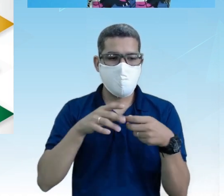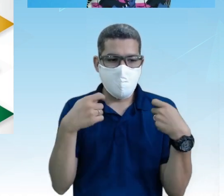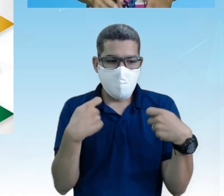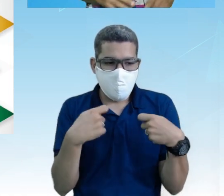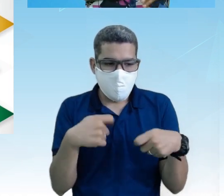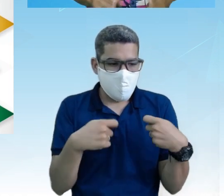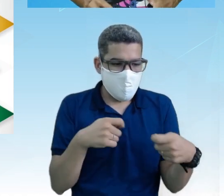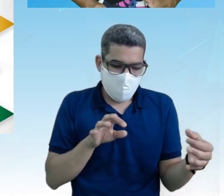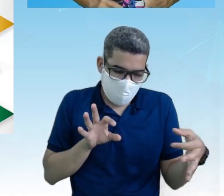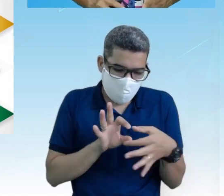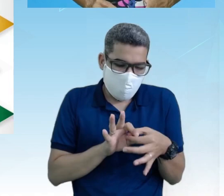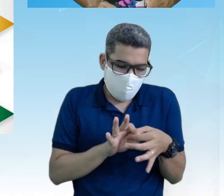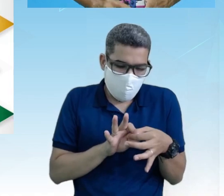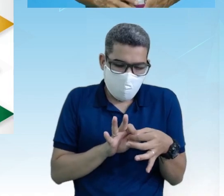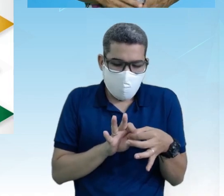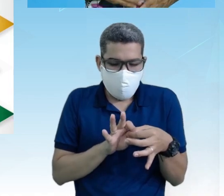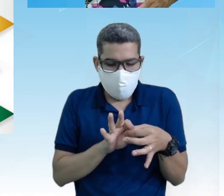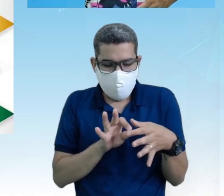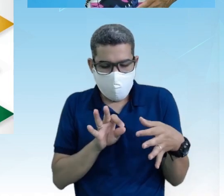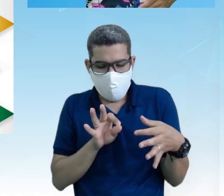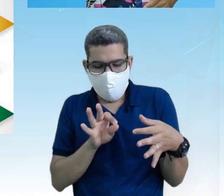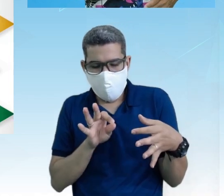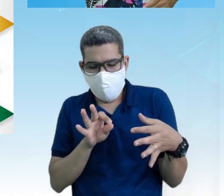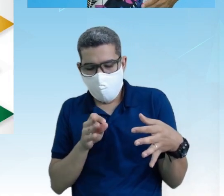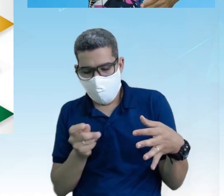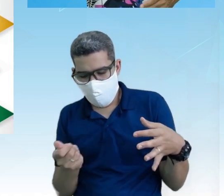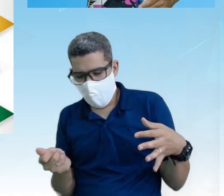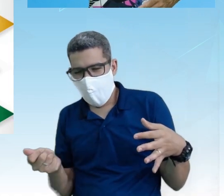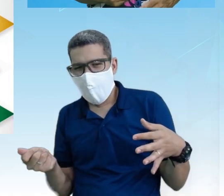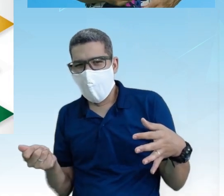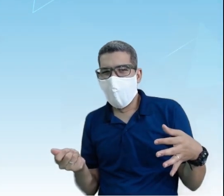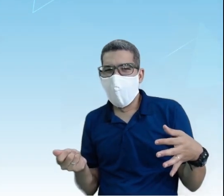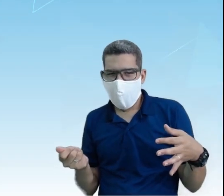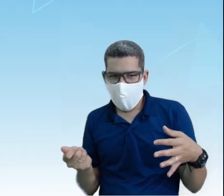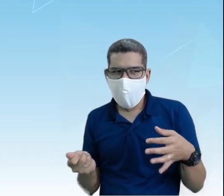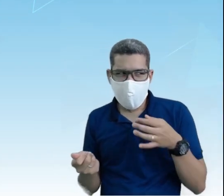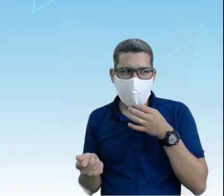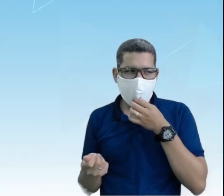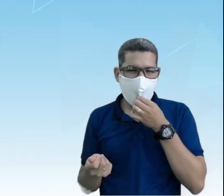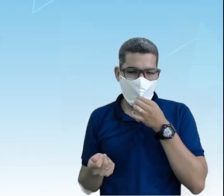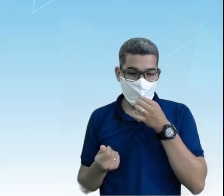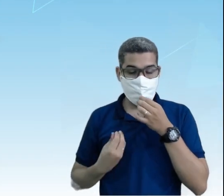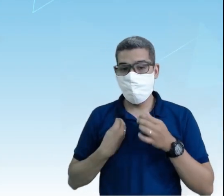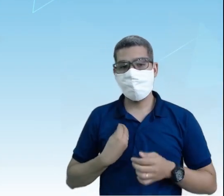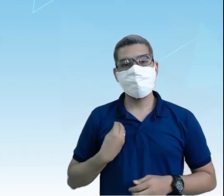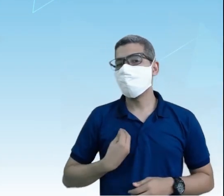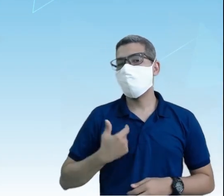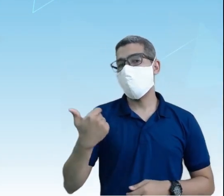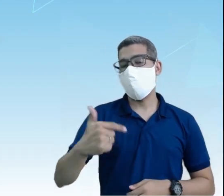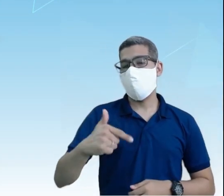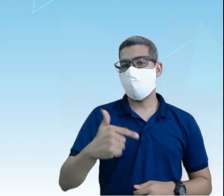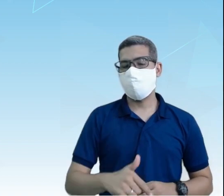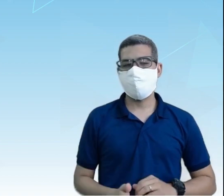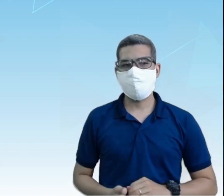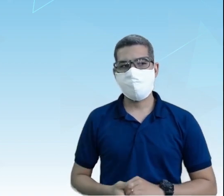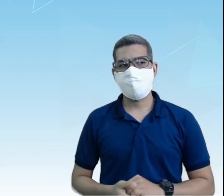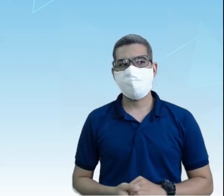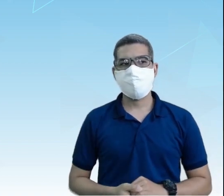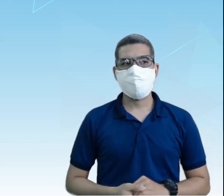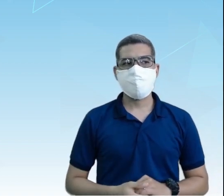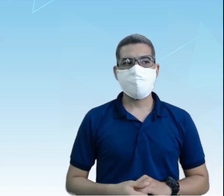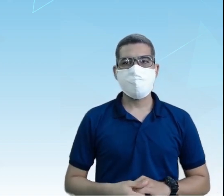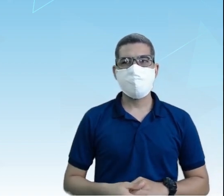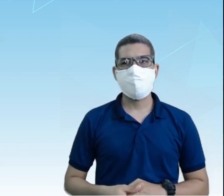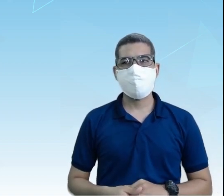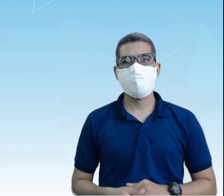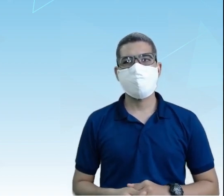eu estou falando de vínculo de dependência, eu quero falar para você que um não irá viver sem a existência do outro. E